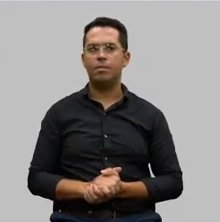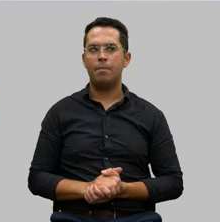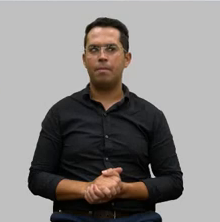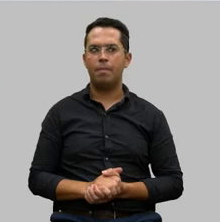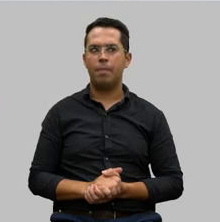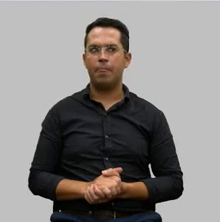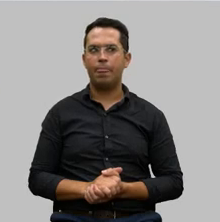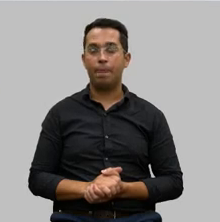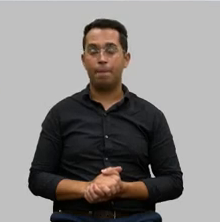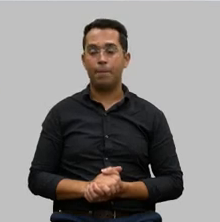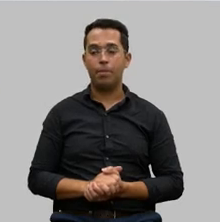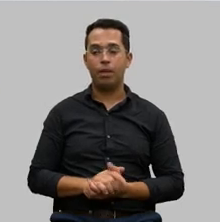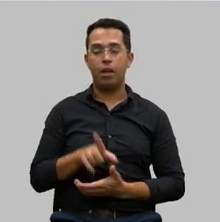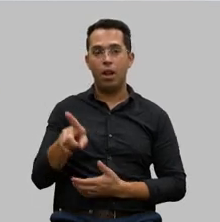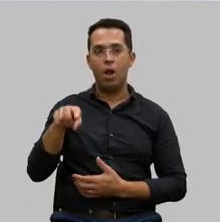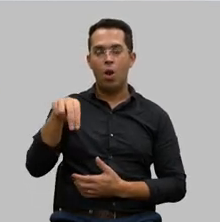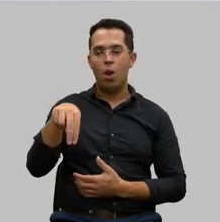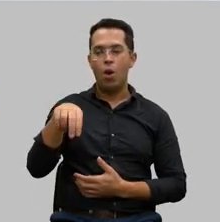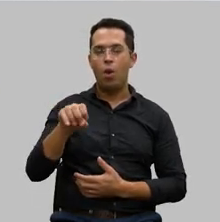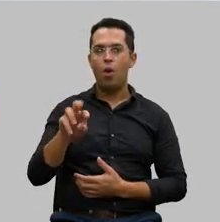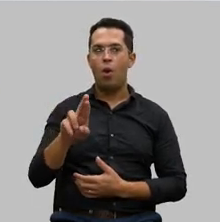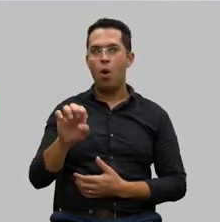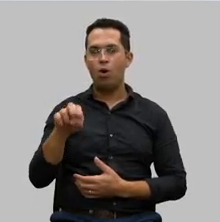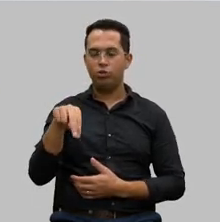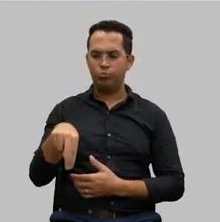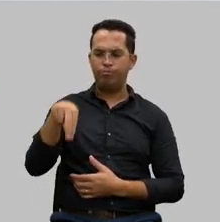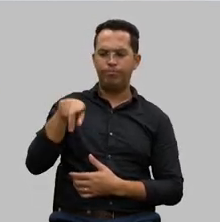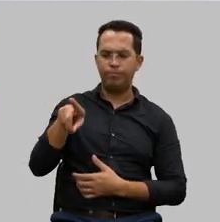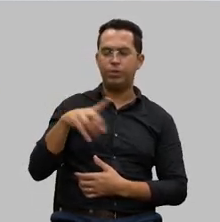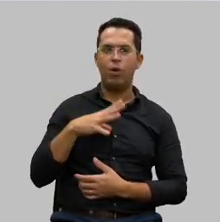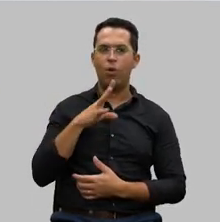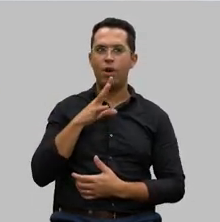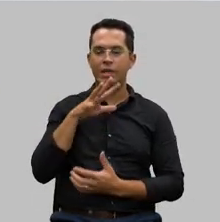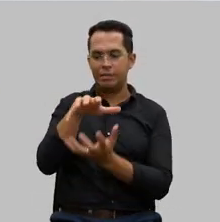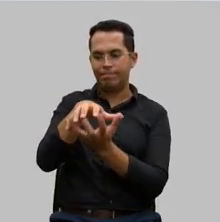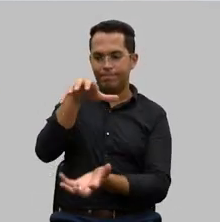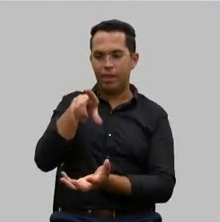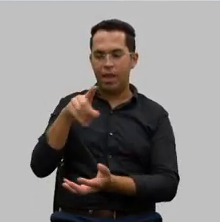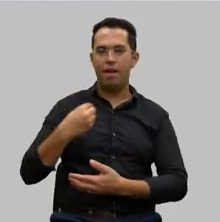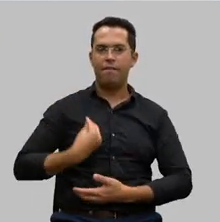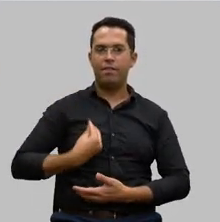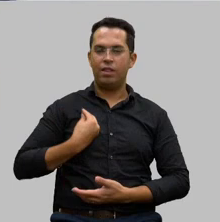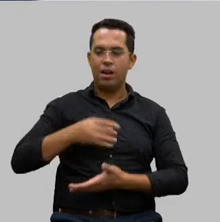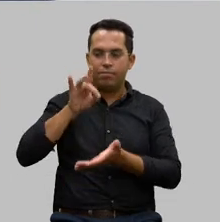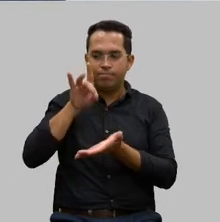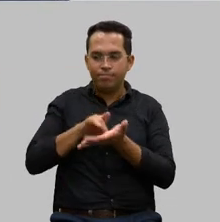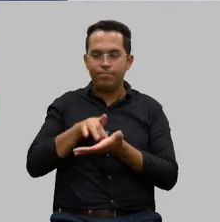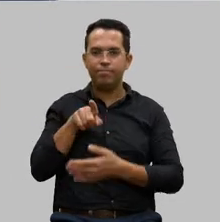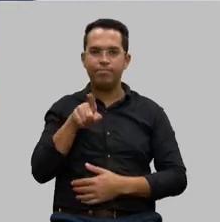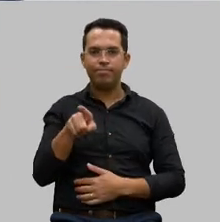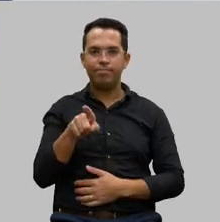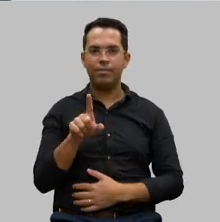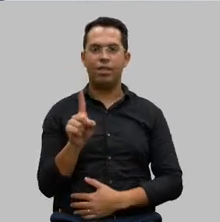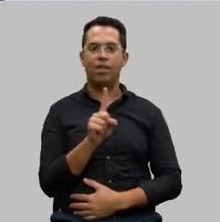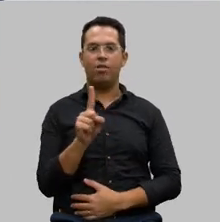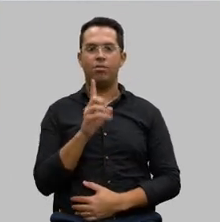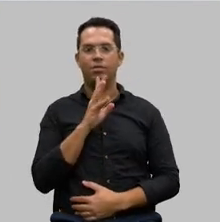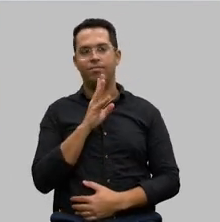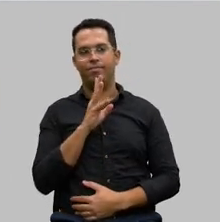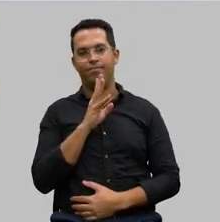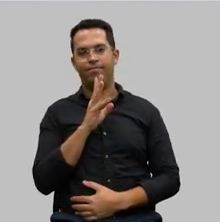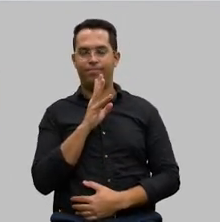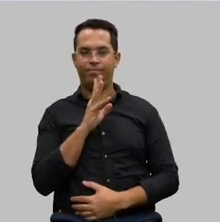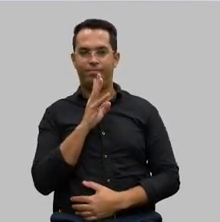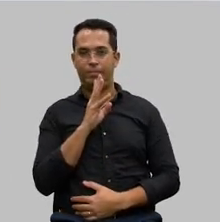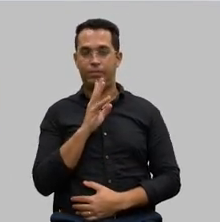norte lá do Capitão Eduardo Você já viu a realidade dele você não conem aquele do que tem catar